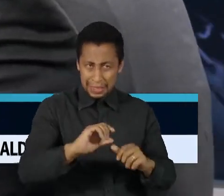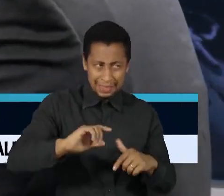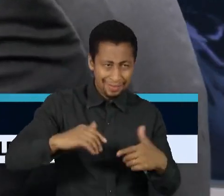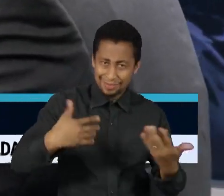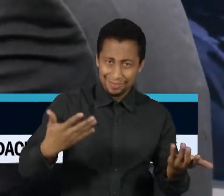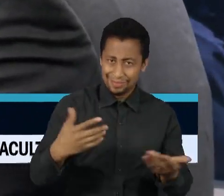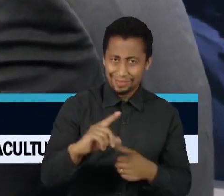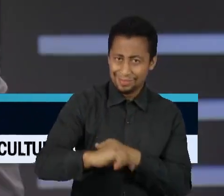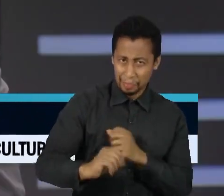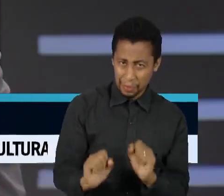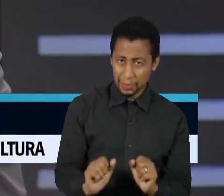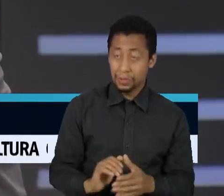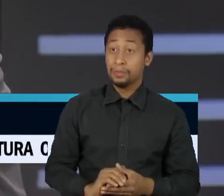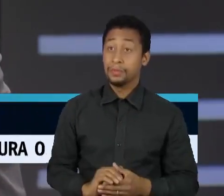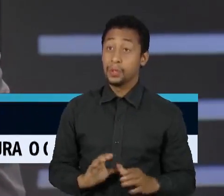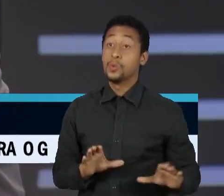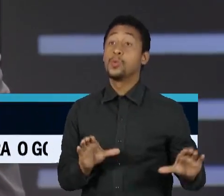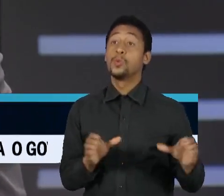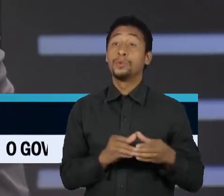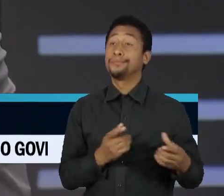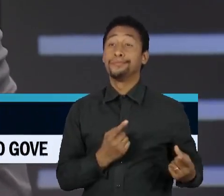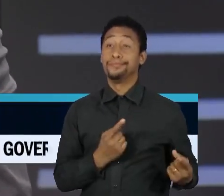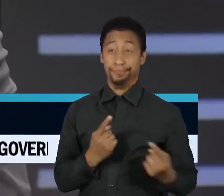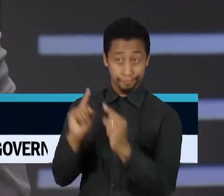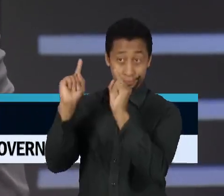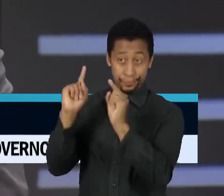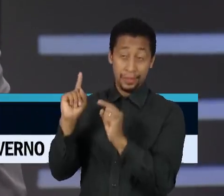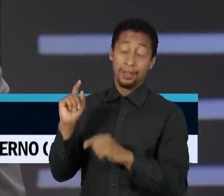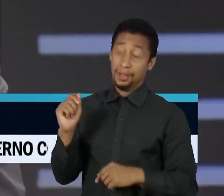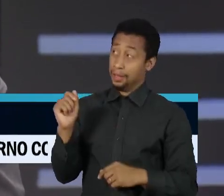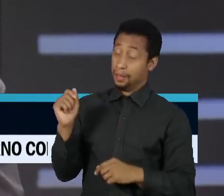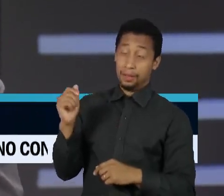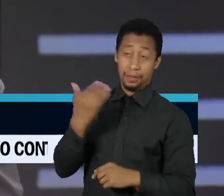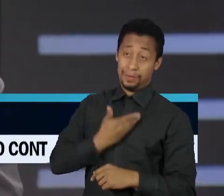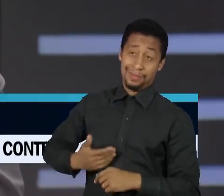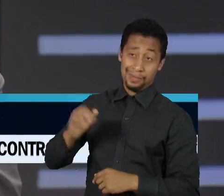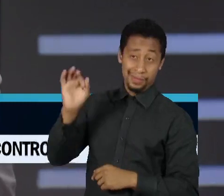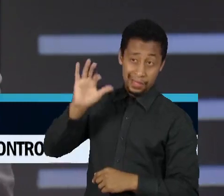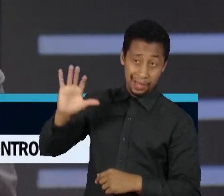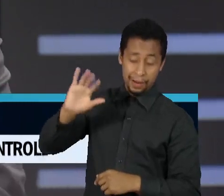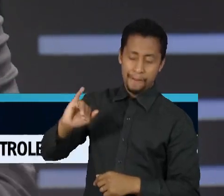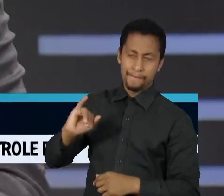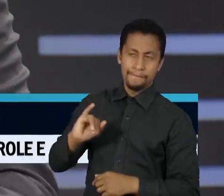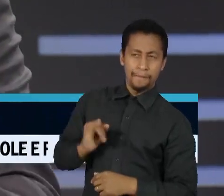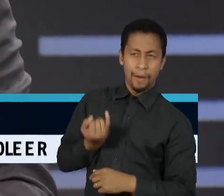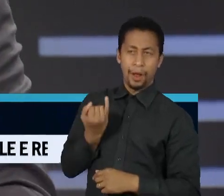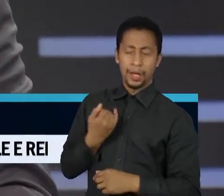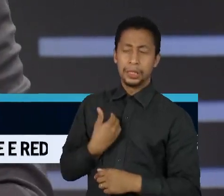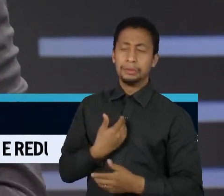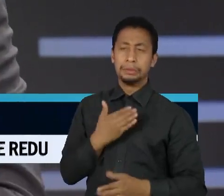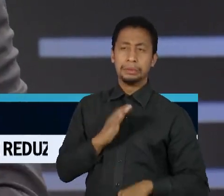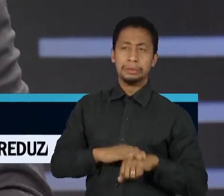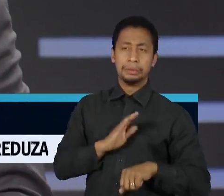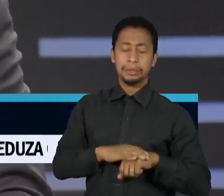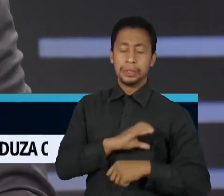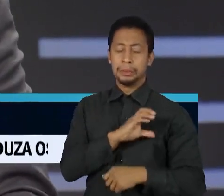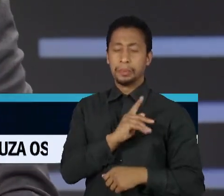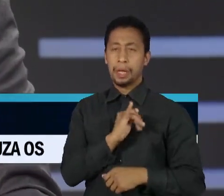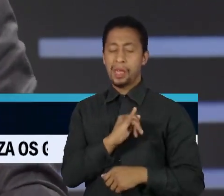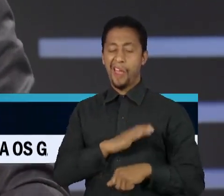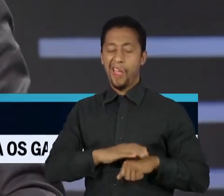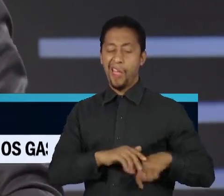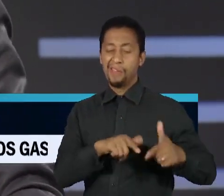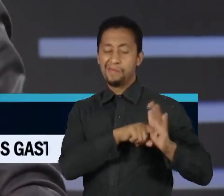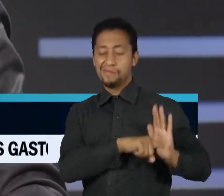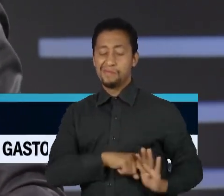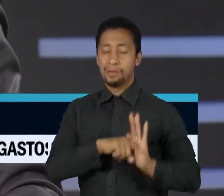inclusive da oposição uma parte da oposição ao governo federal tá usando Exatamente Essa CPM para tentar atrasar processos que